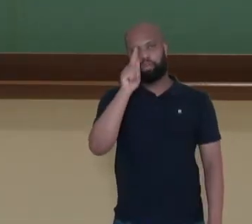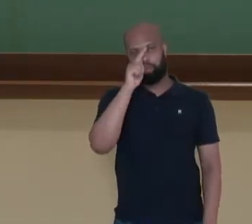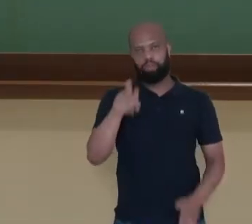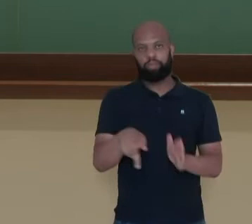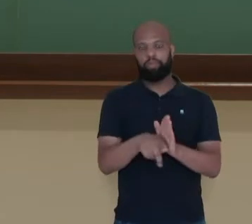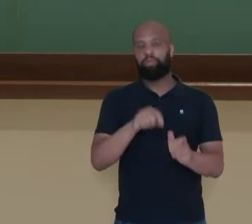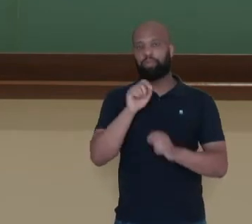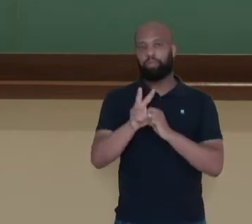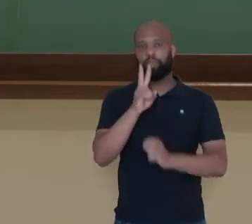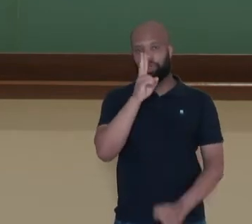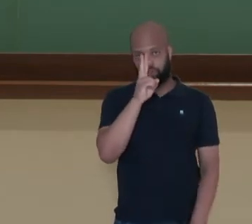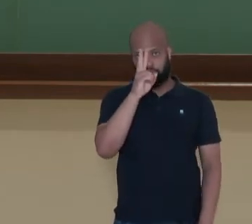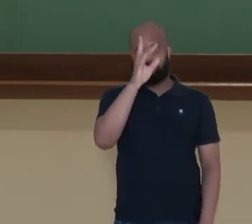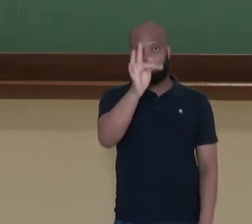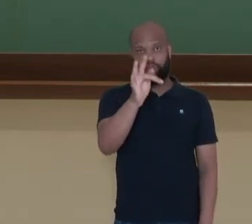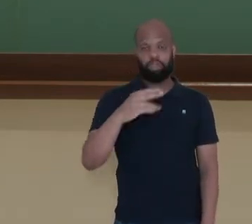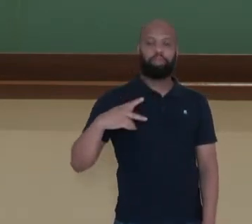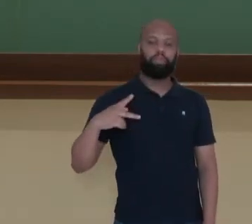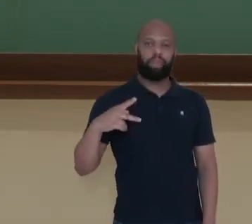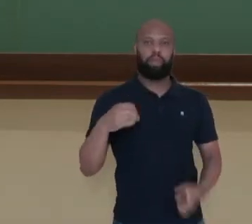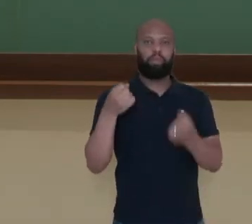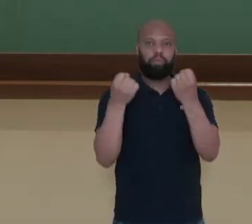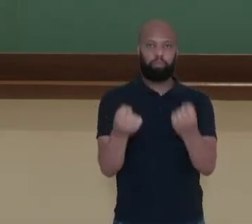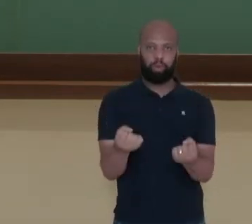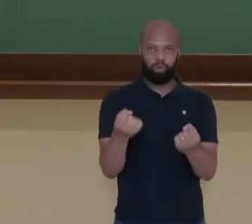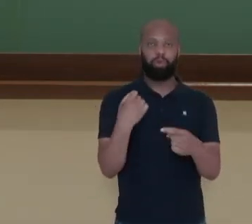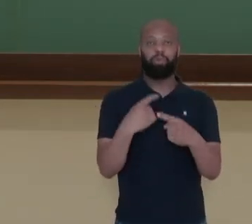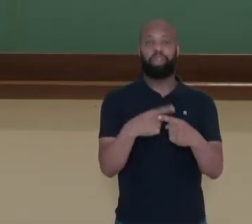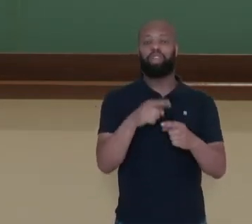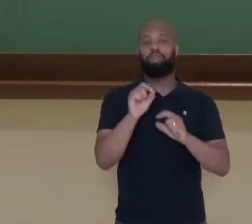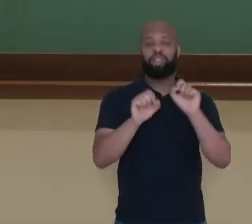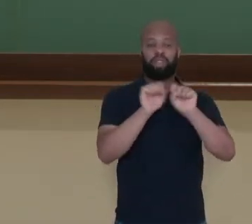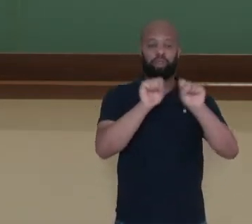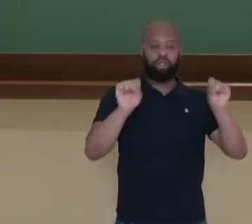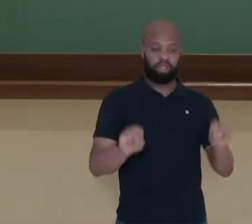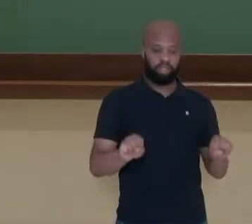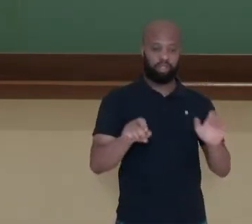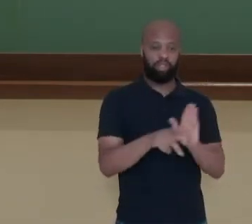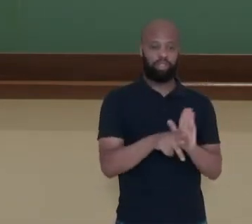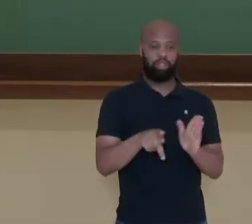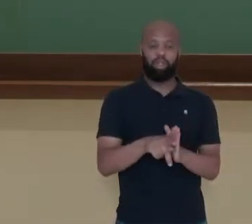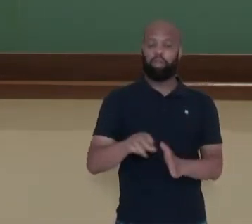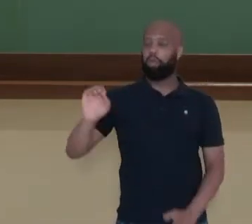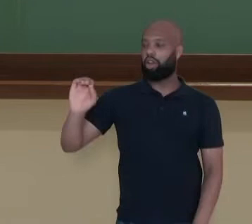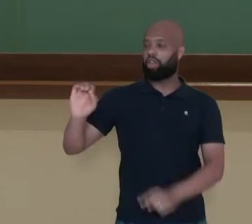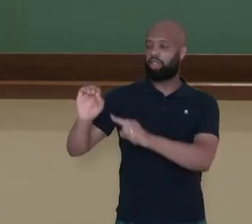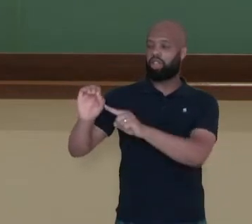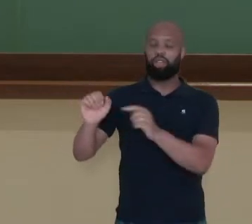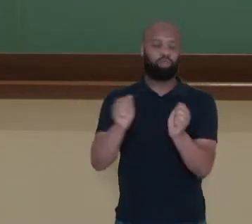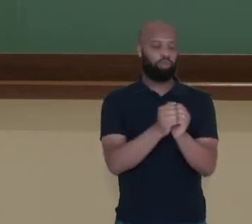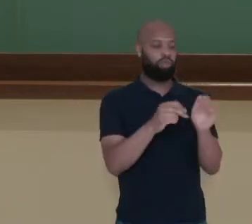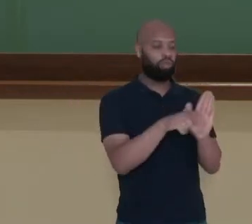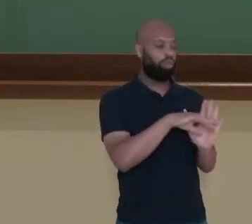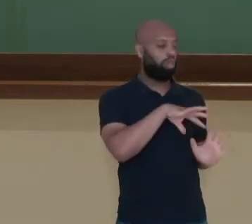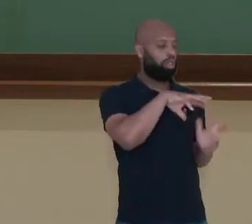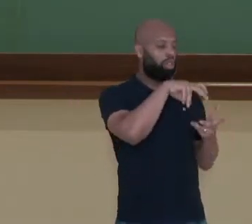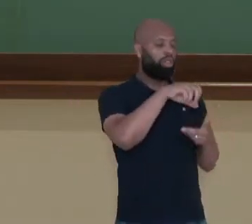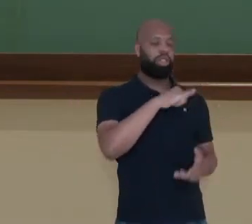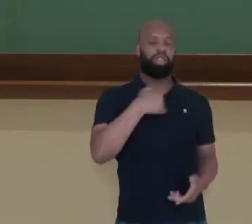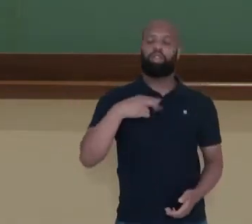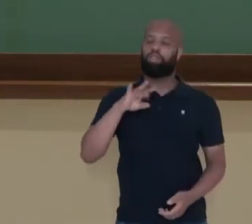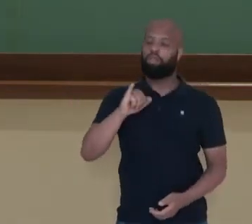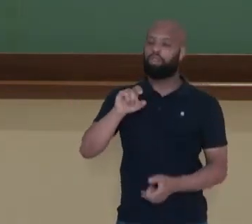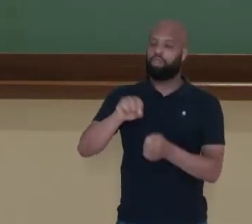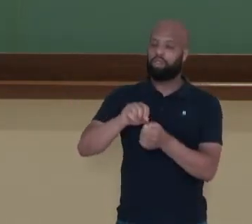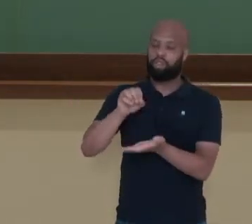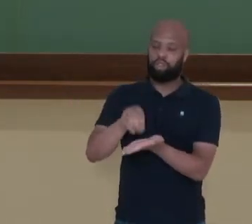Ou seja, o peso é um sistema entre a bolinha com o planeta Terra. Então, quando eu jogo a bolinha para cima, o que